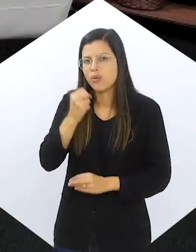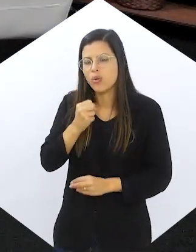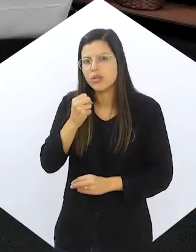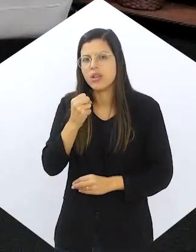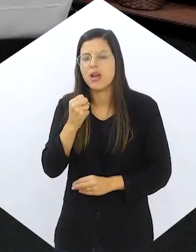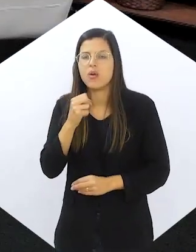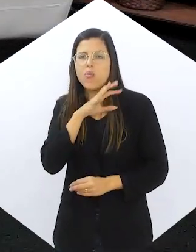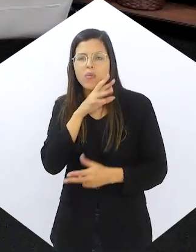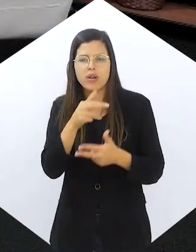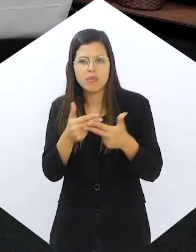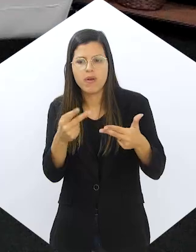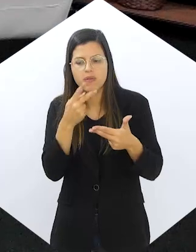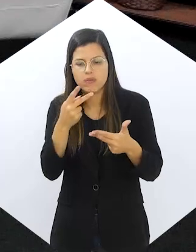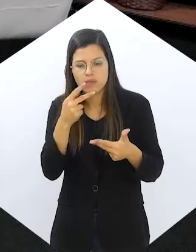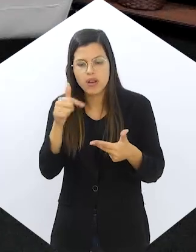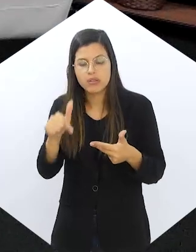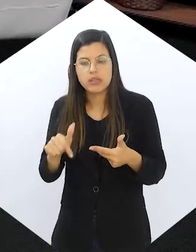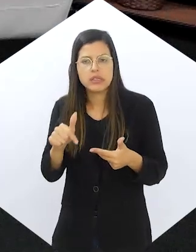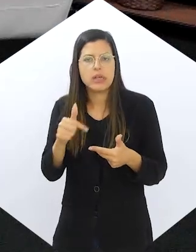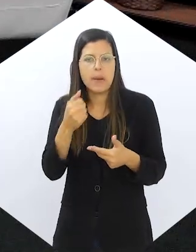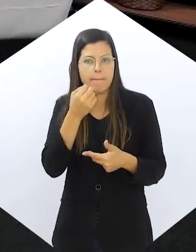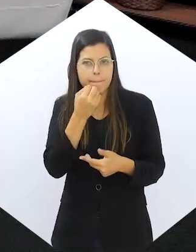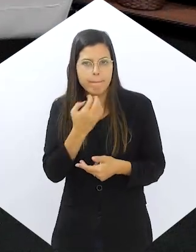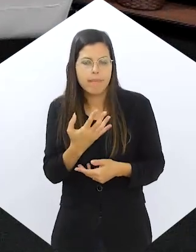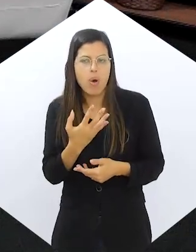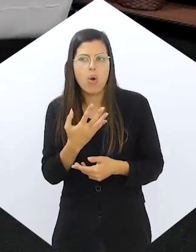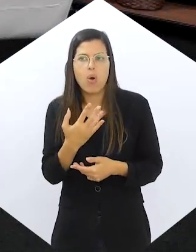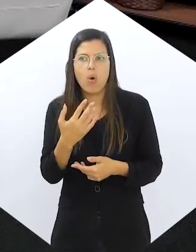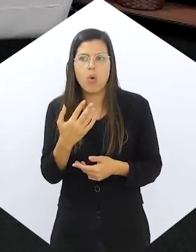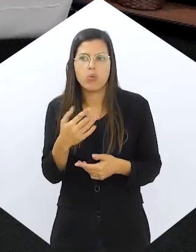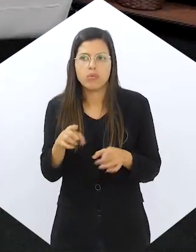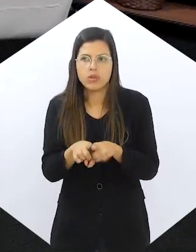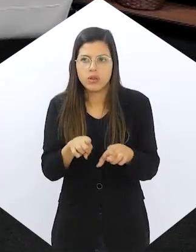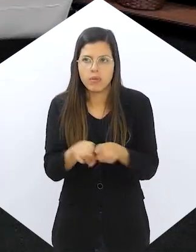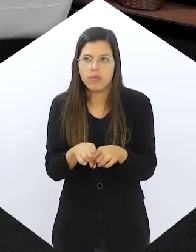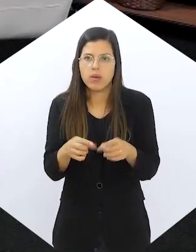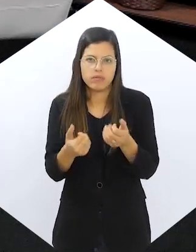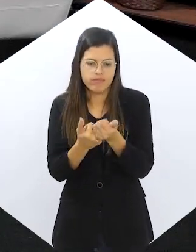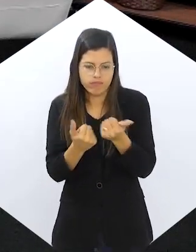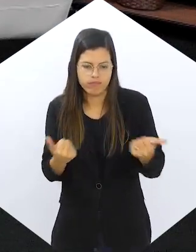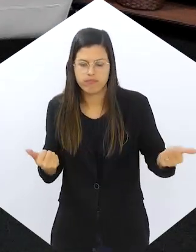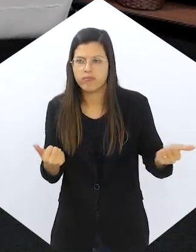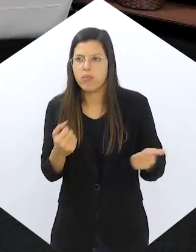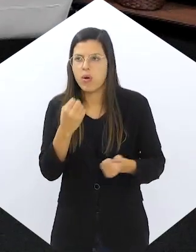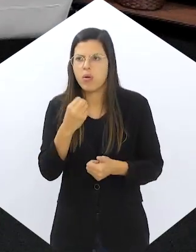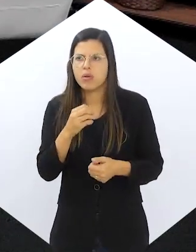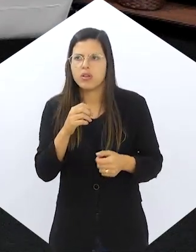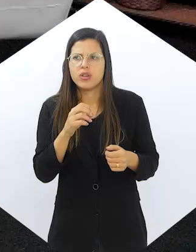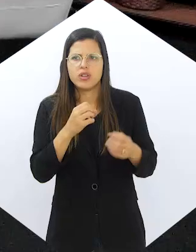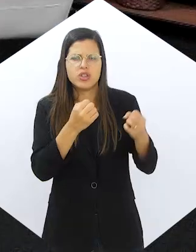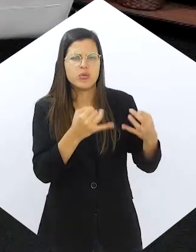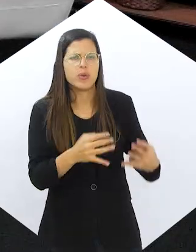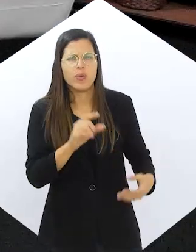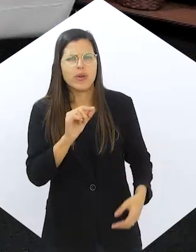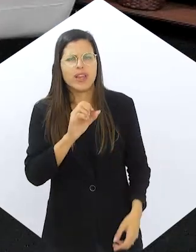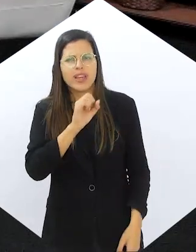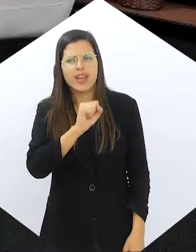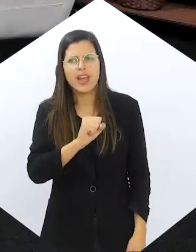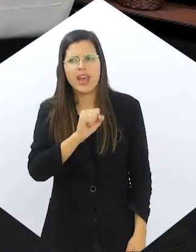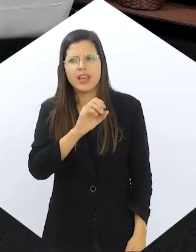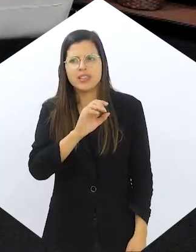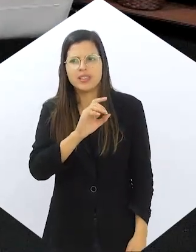grato. E eu acho que potencializa a questão do suporte, para ele ser suporte. Diz pra gente o que é